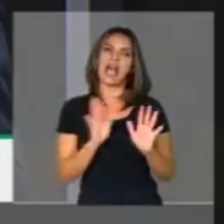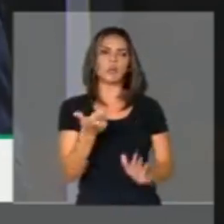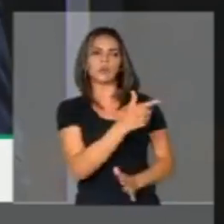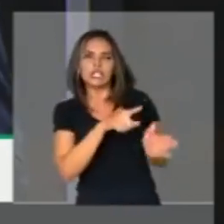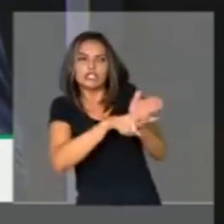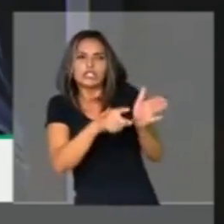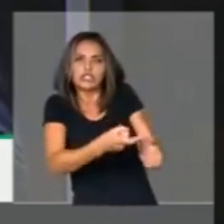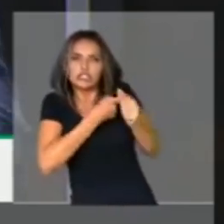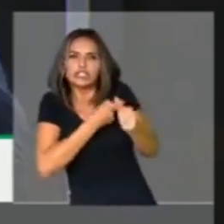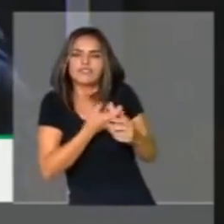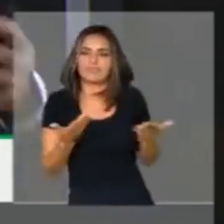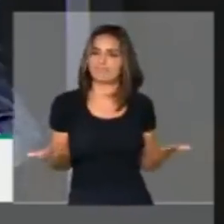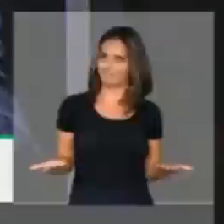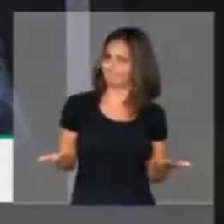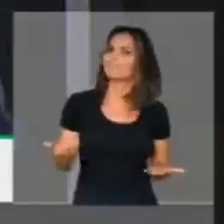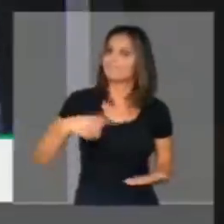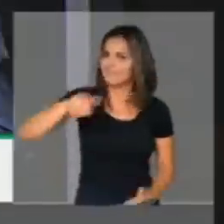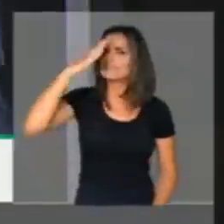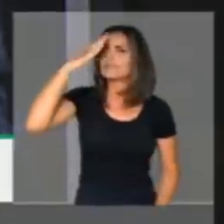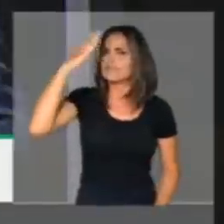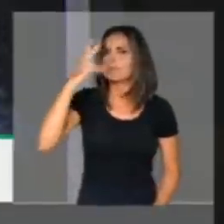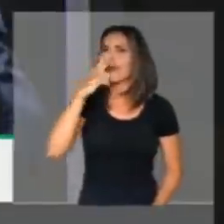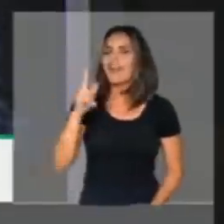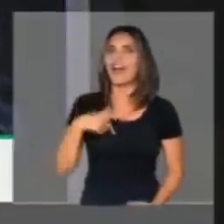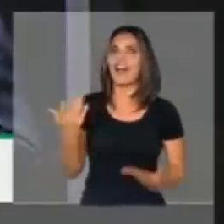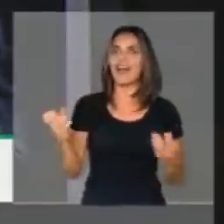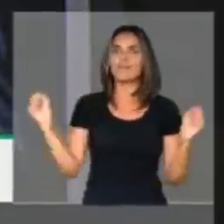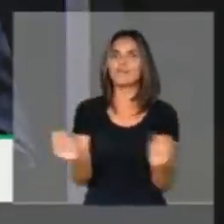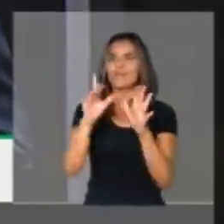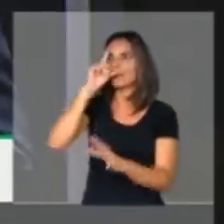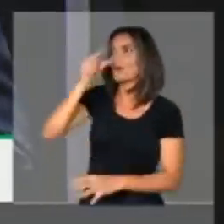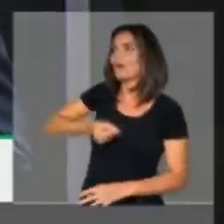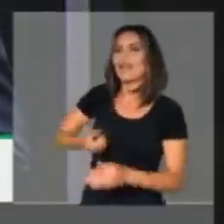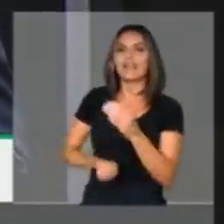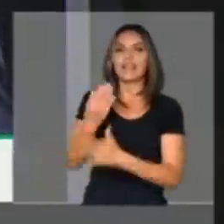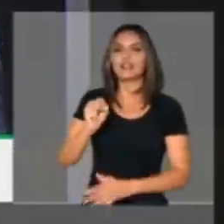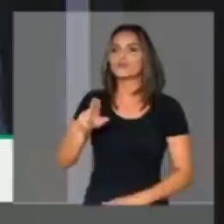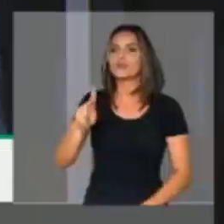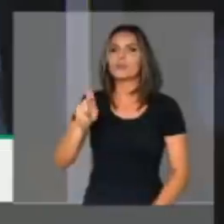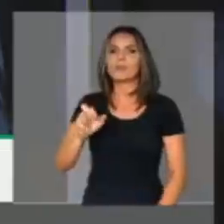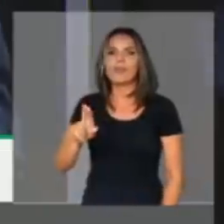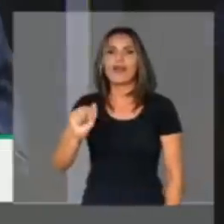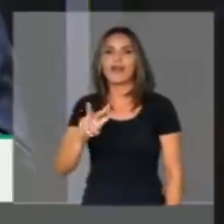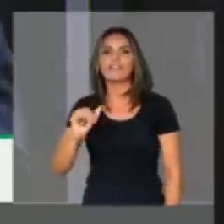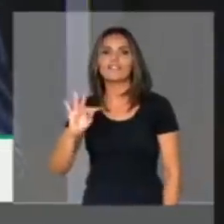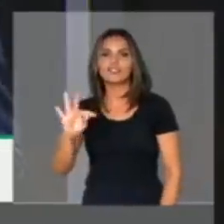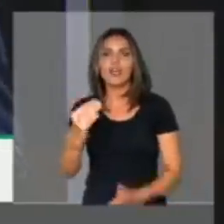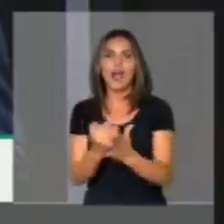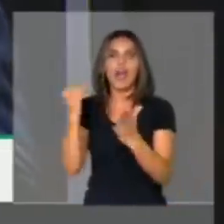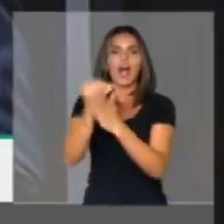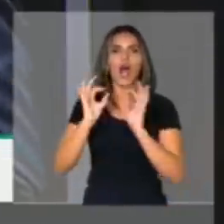déficit, né? O pessoal que fez economia em Hogwarts e acha que é bruxaria, você diz que você consegue criar um superávit mágico ali na Previdência, né? O